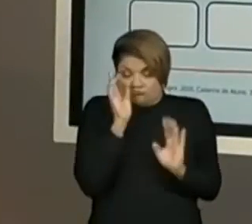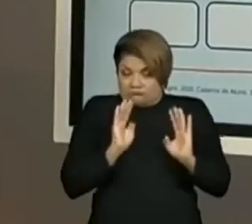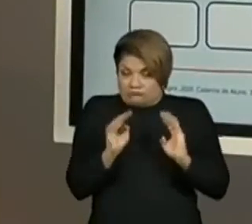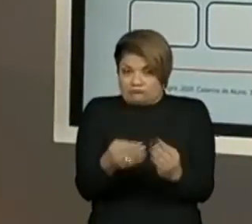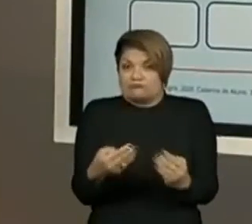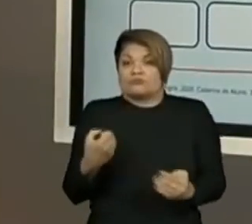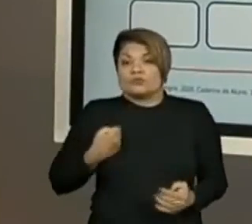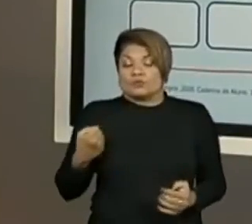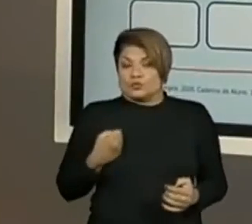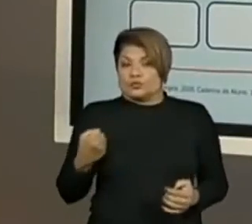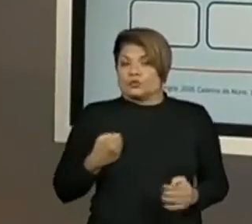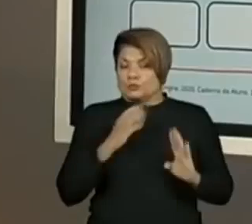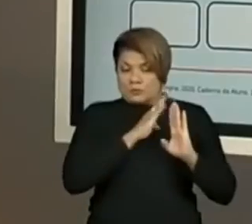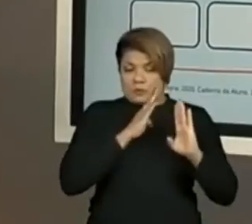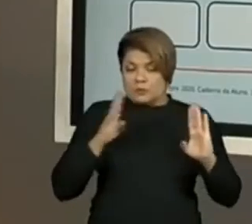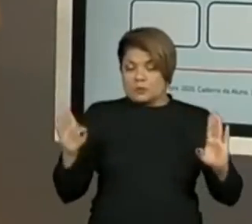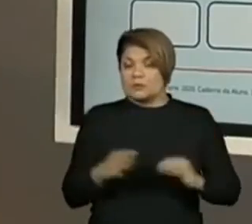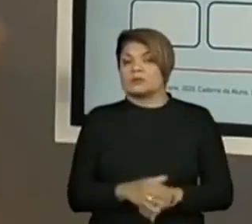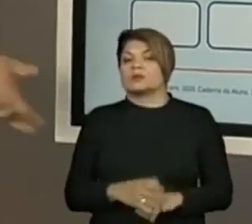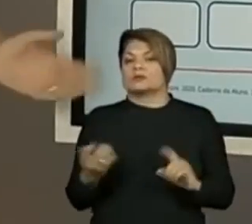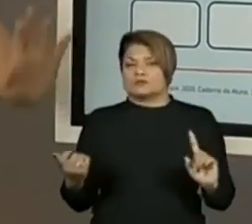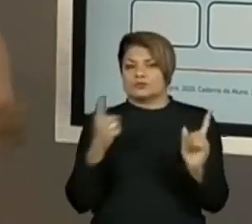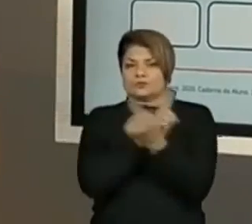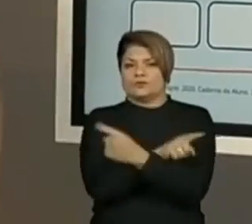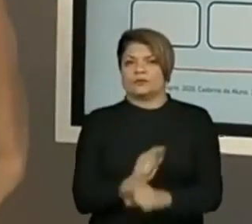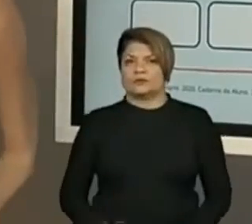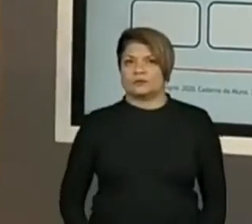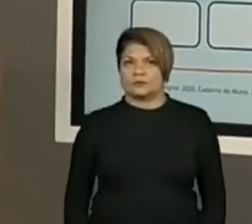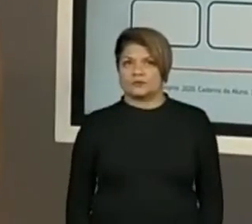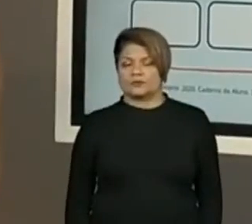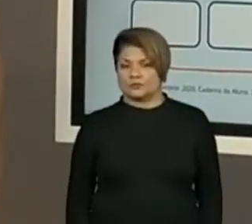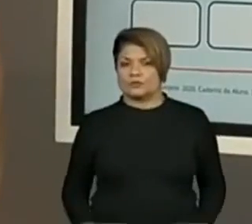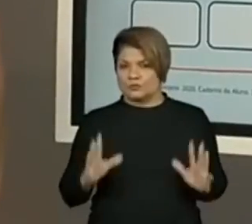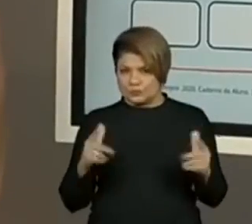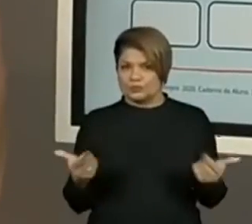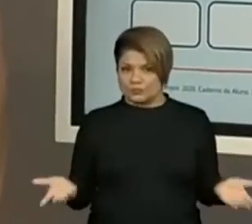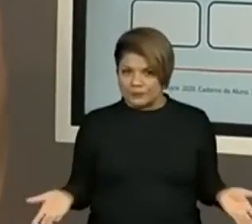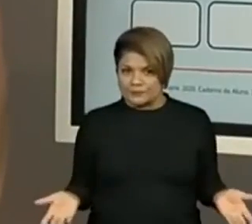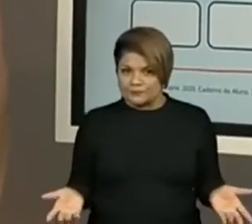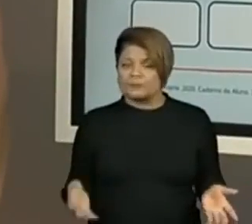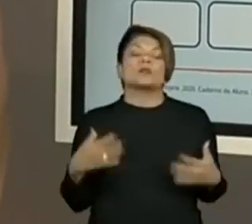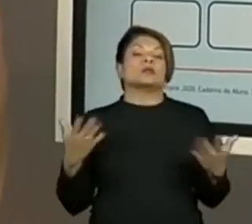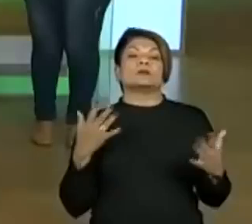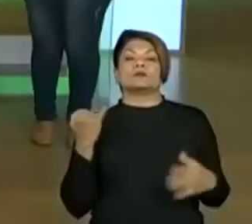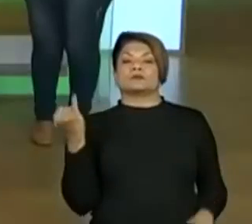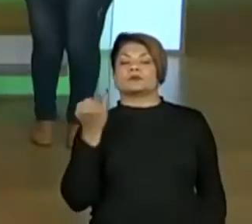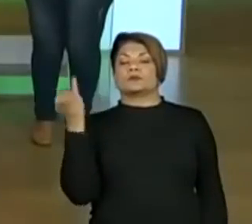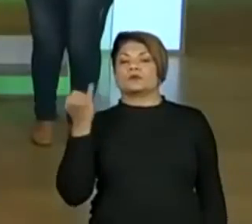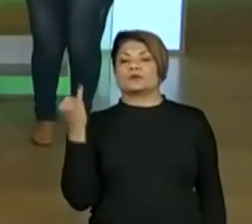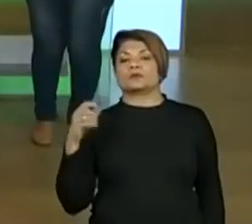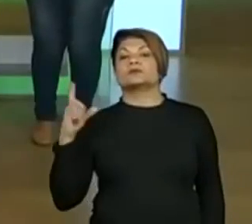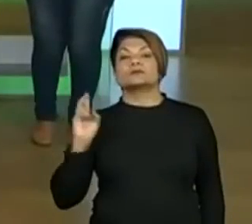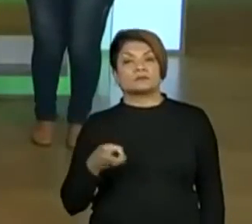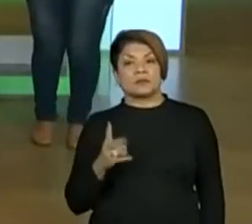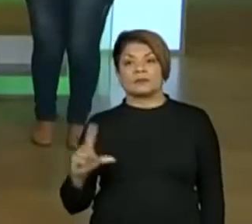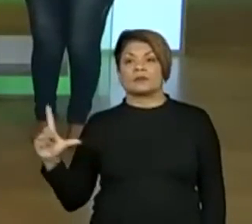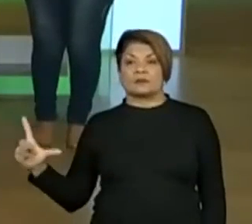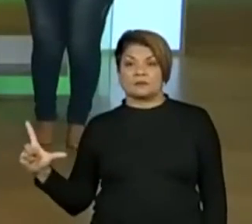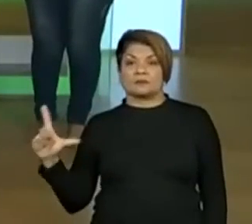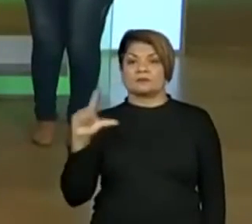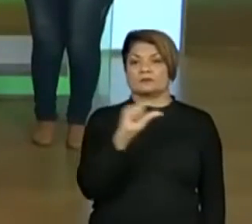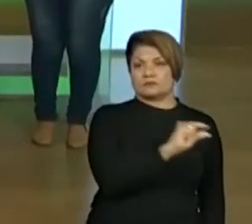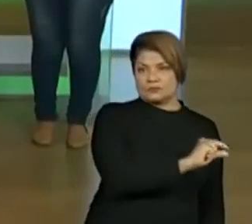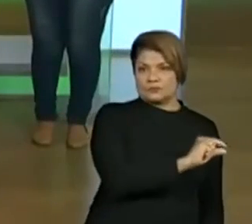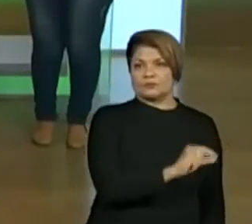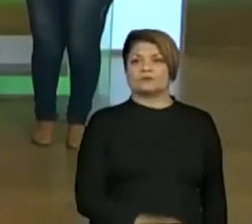colocar os números na ordem que está sendo pedida e acaba invertendo tudo, né, professora Viviane? Essa é importante, né? Sempre da esquerda para a direita. Sempre